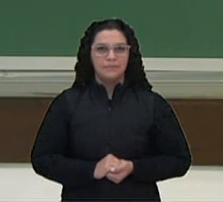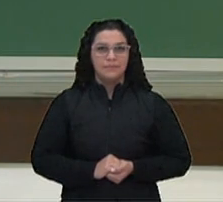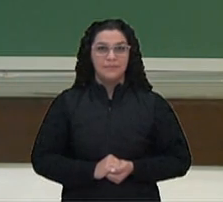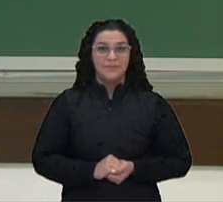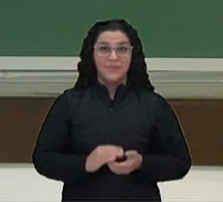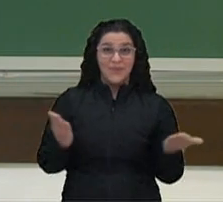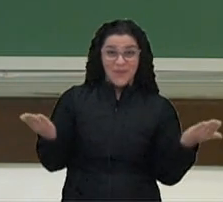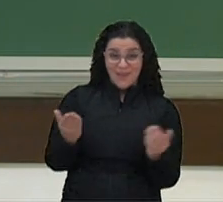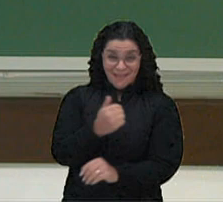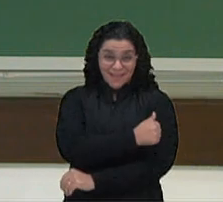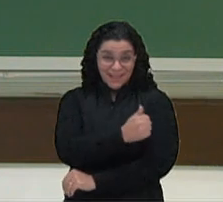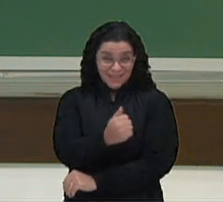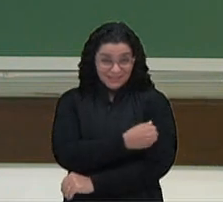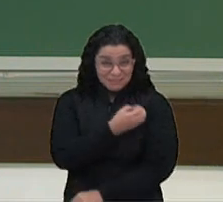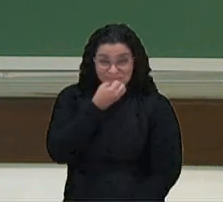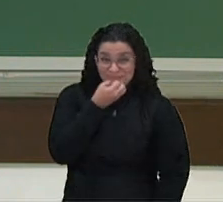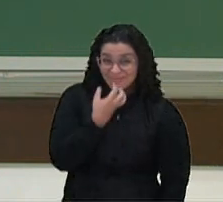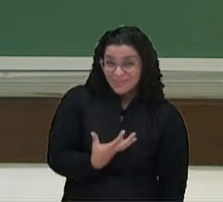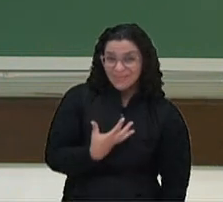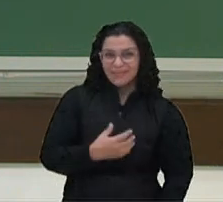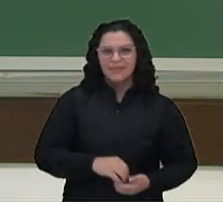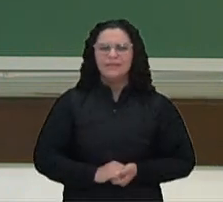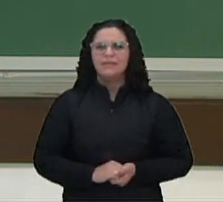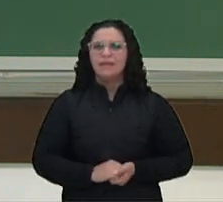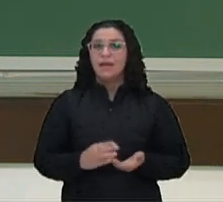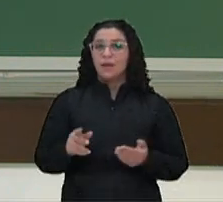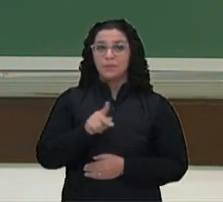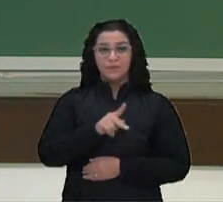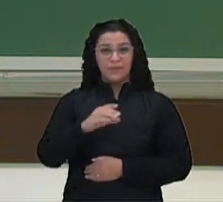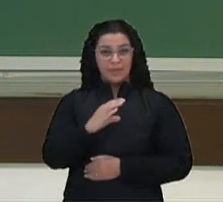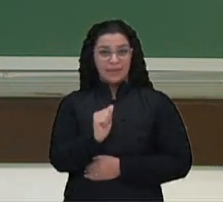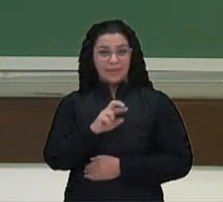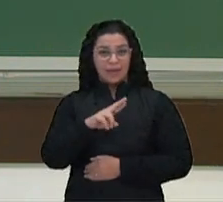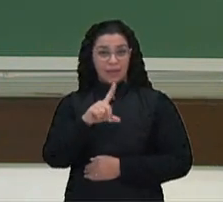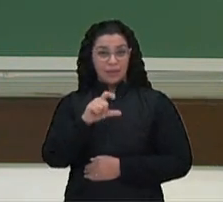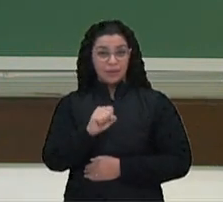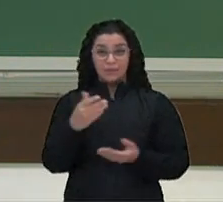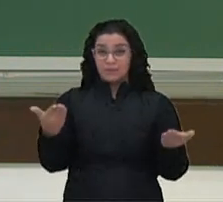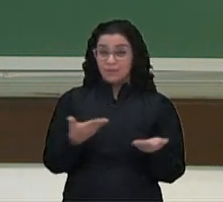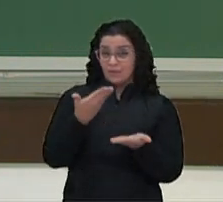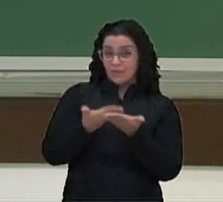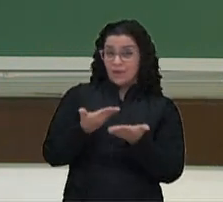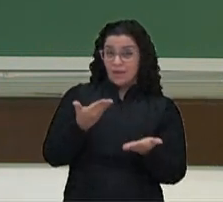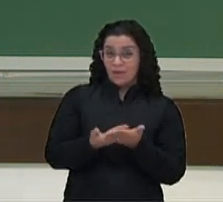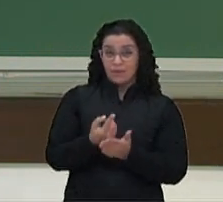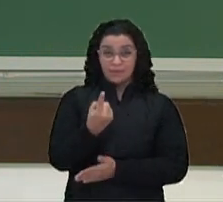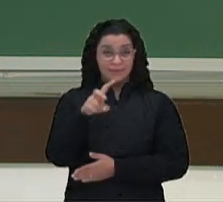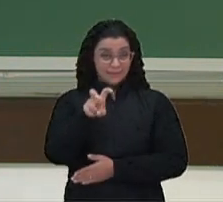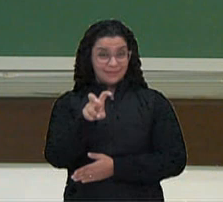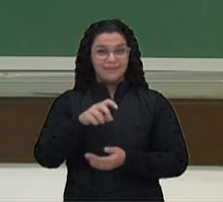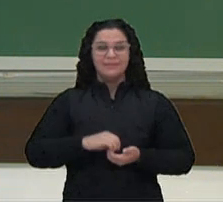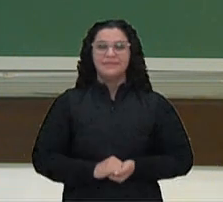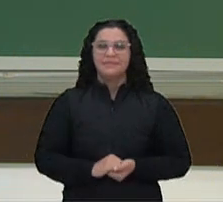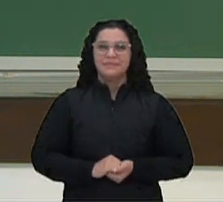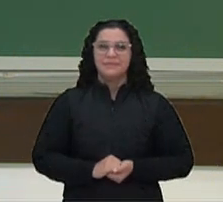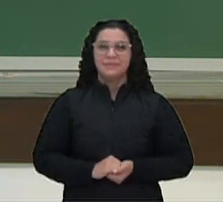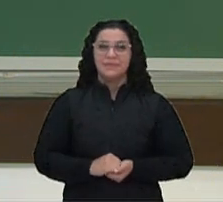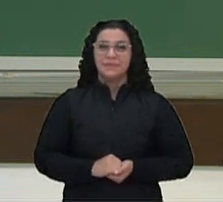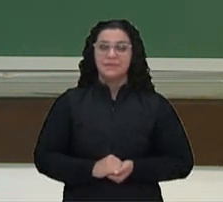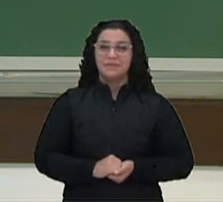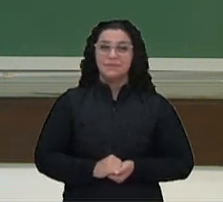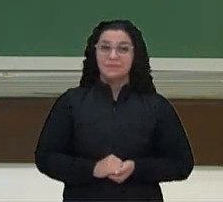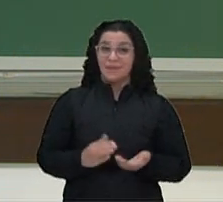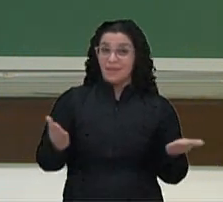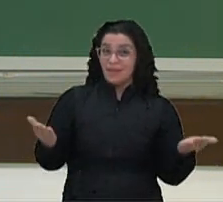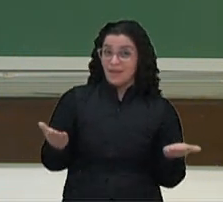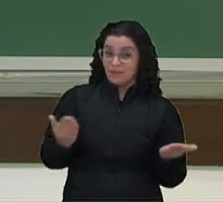Hi students, how are you? This is teacher Carlos and let's start our class number 15. Nós vamos começar a